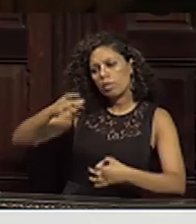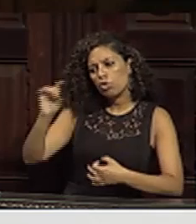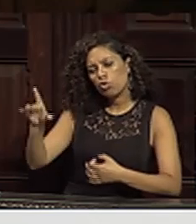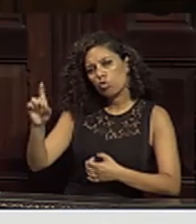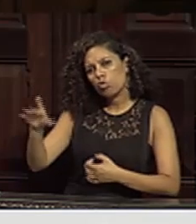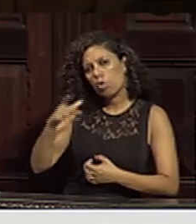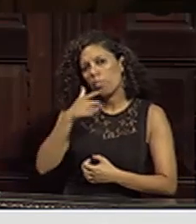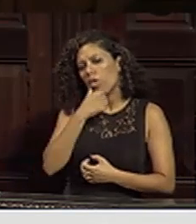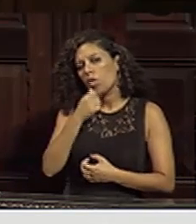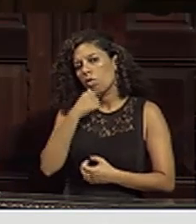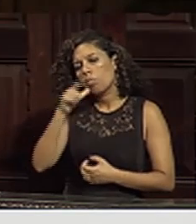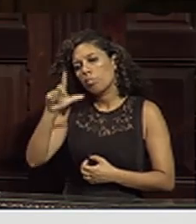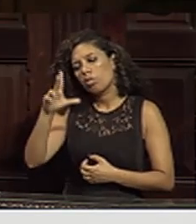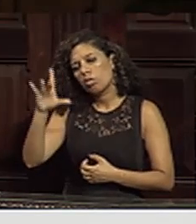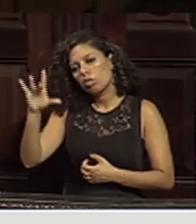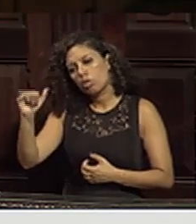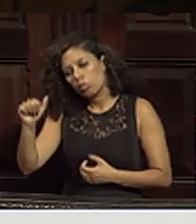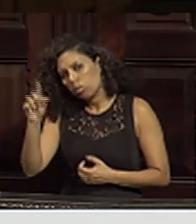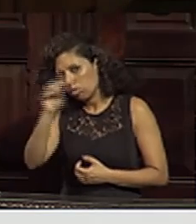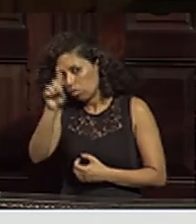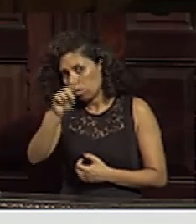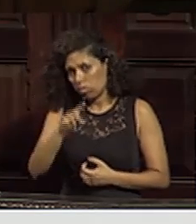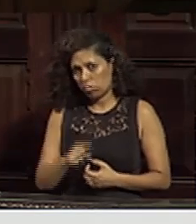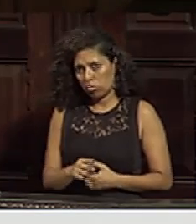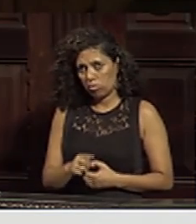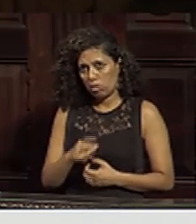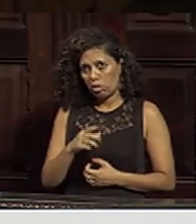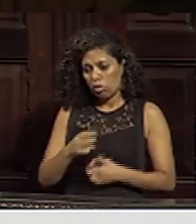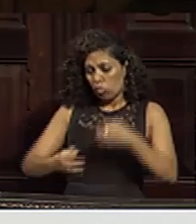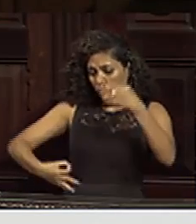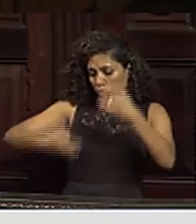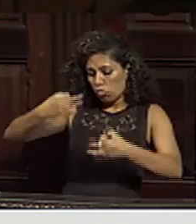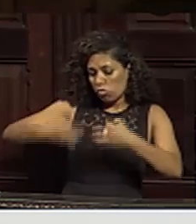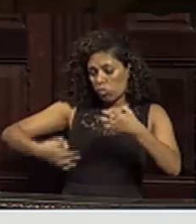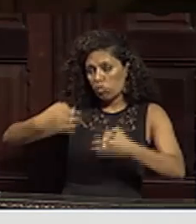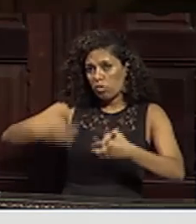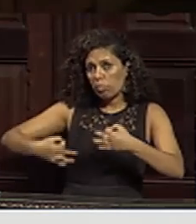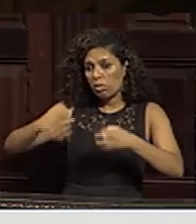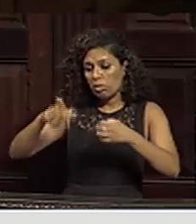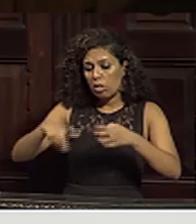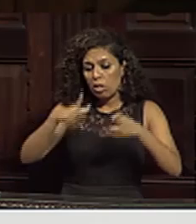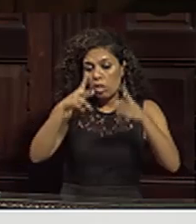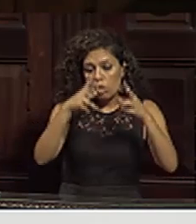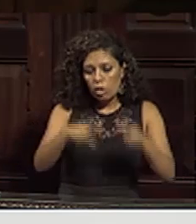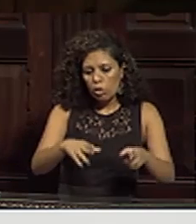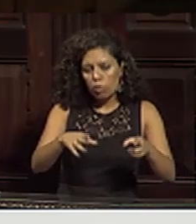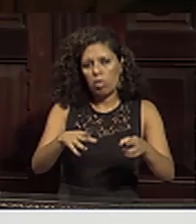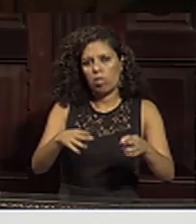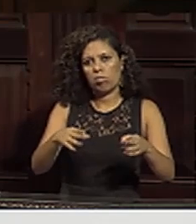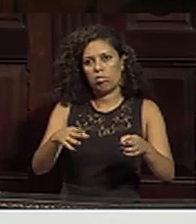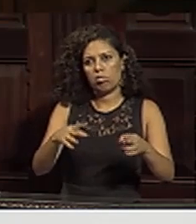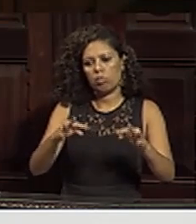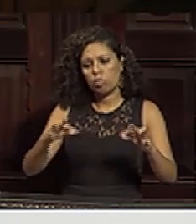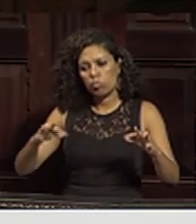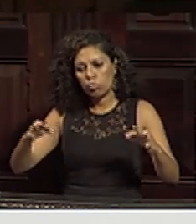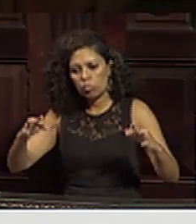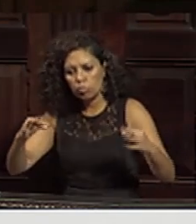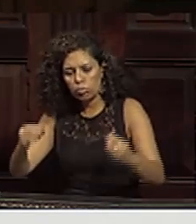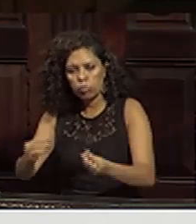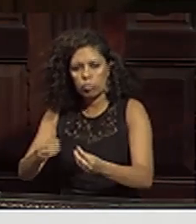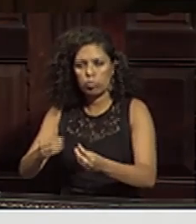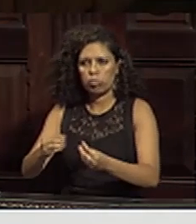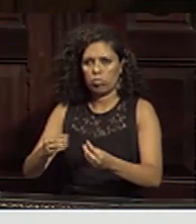Lula, seja para qualquer um de nós, o cidadão pode ser